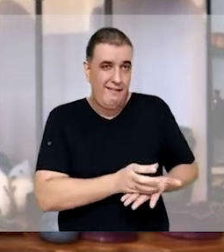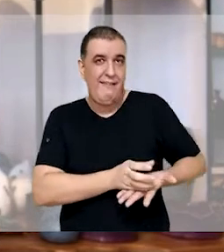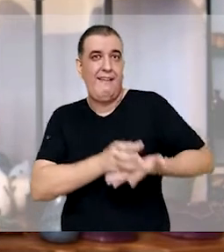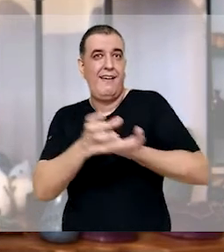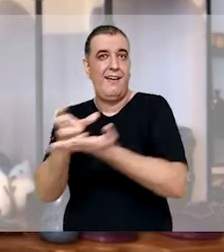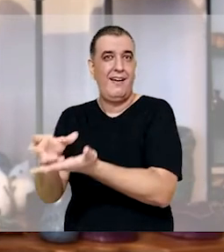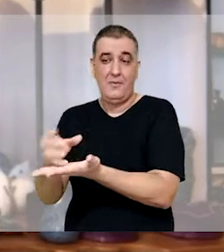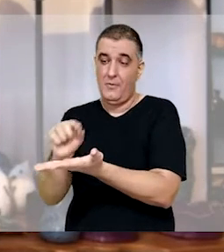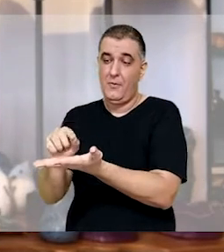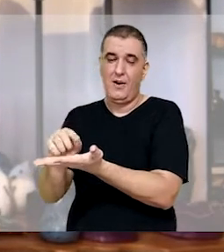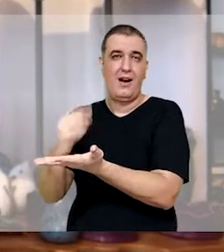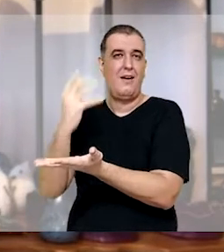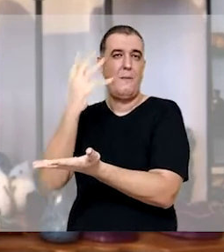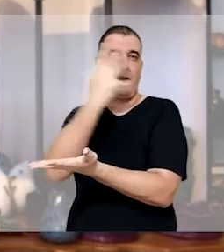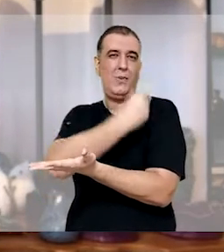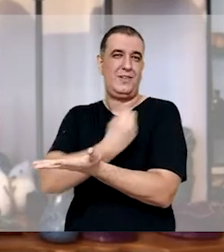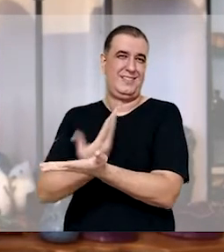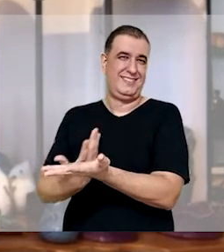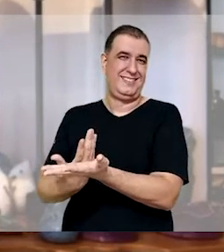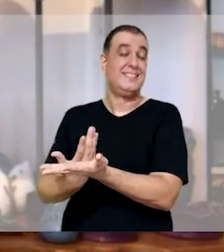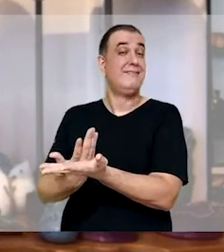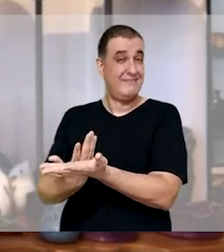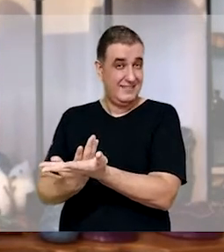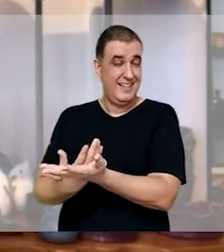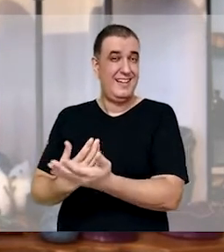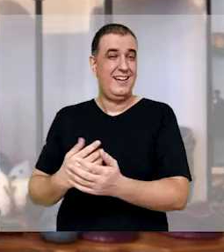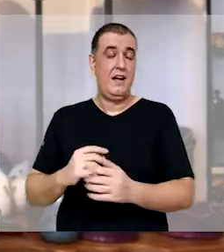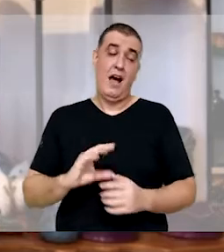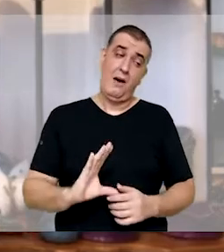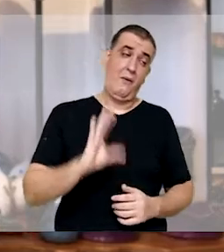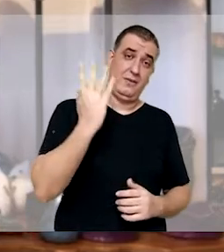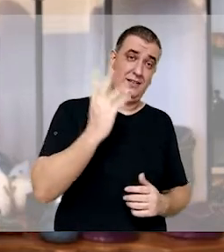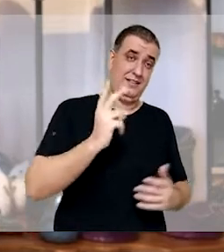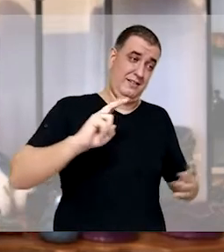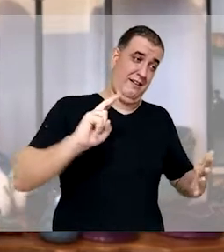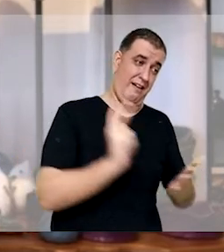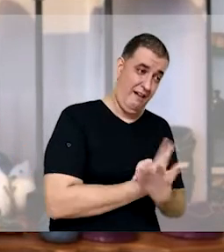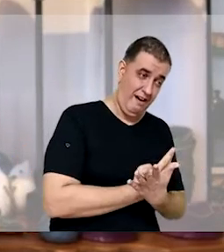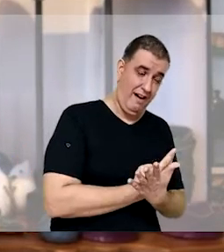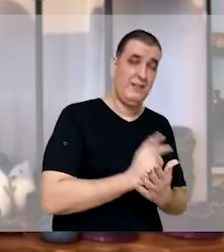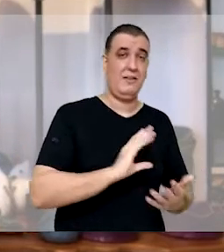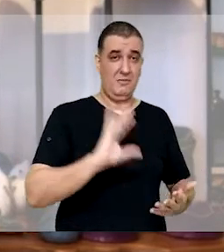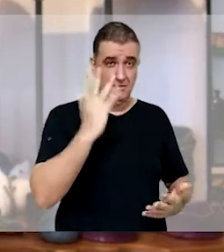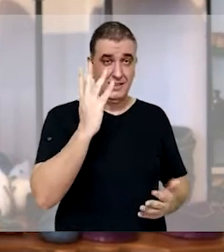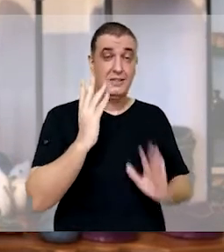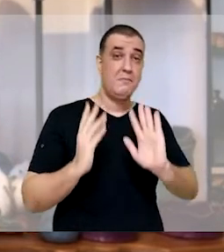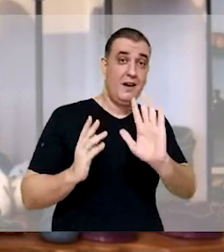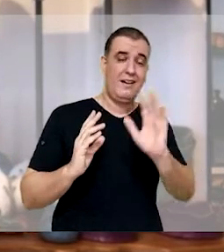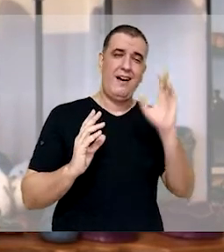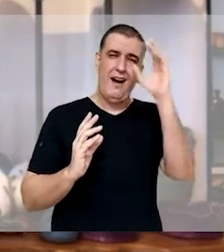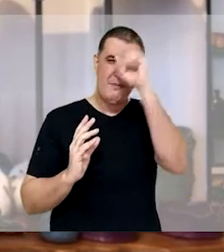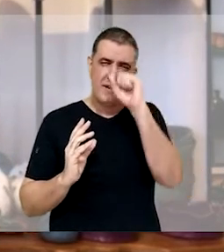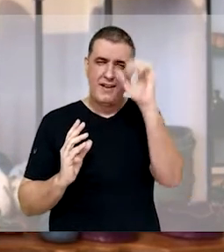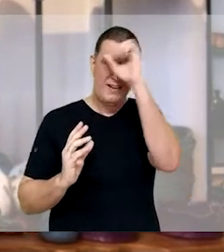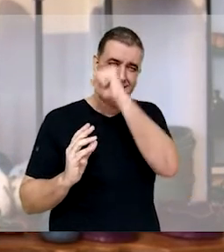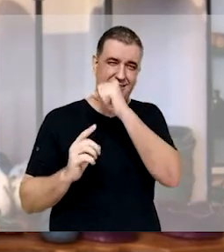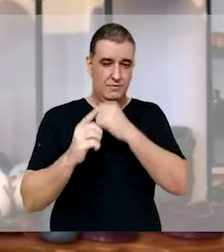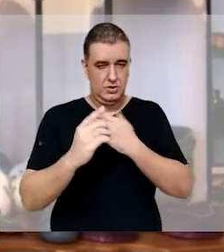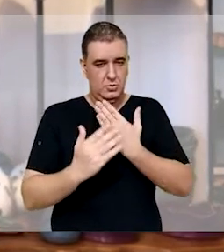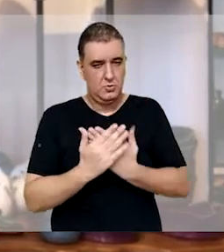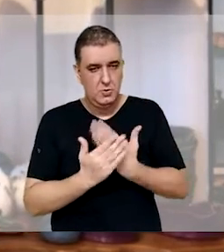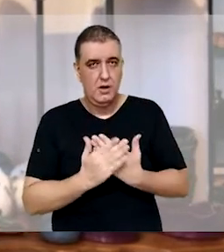Então, assim, a gente precisa errar muito, a gente precisa viver com força esses processos, porque é uma